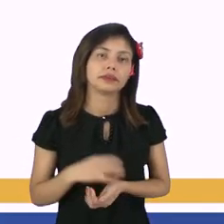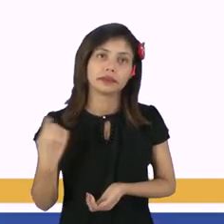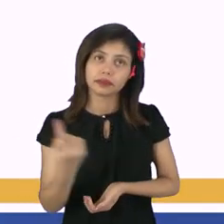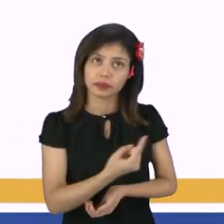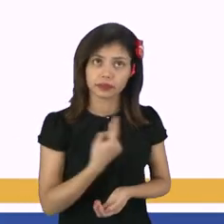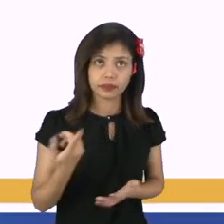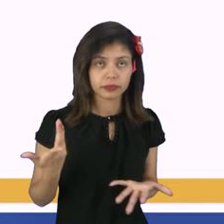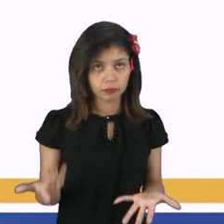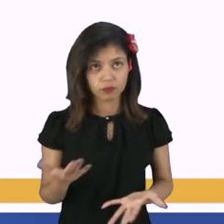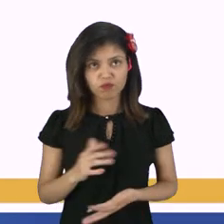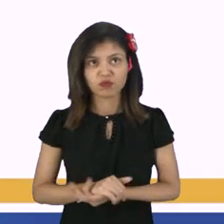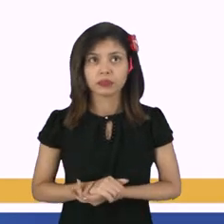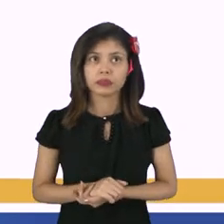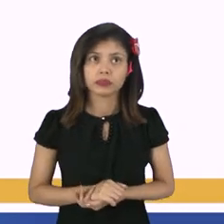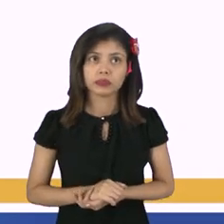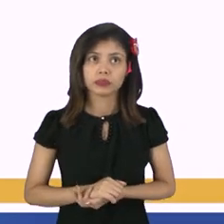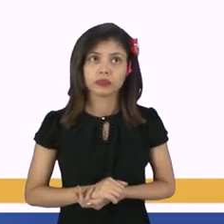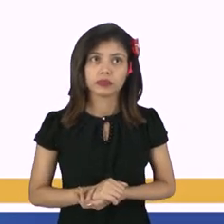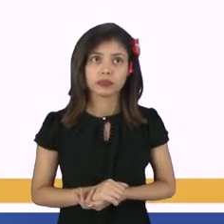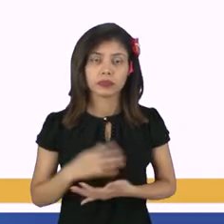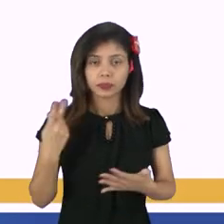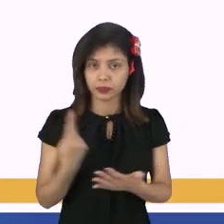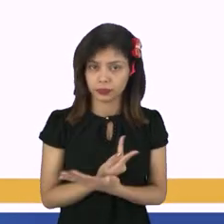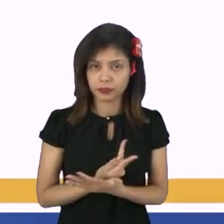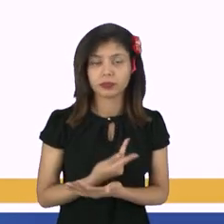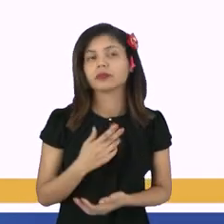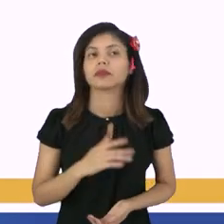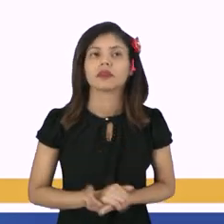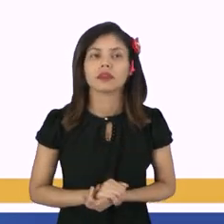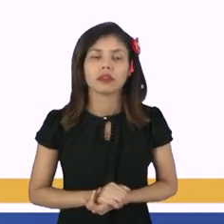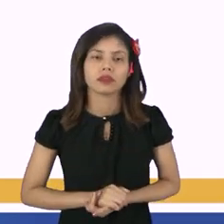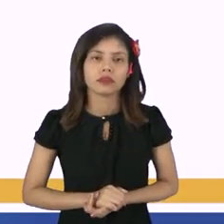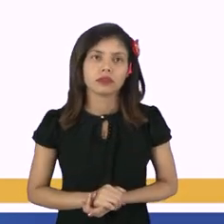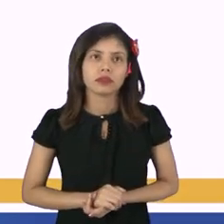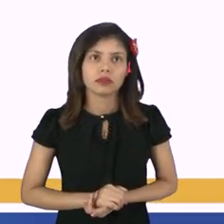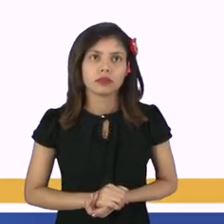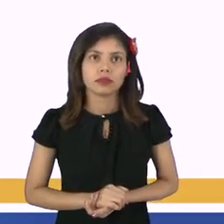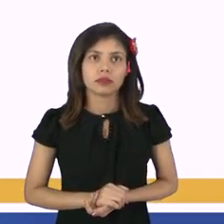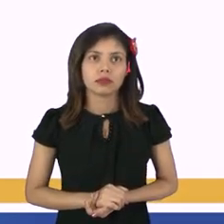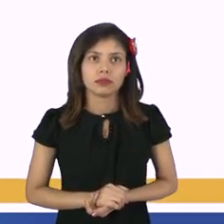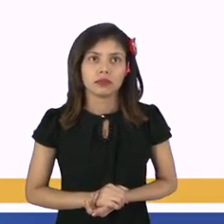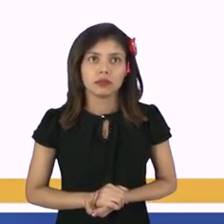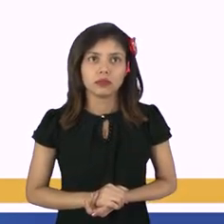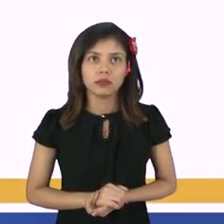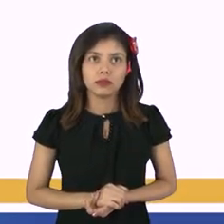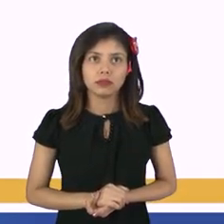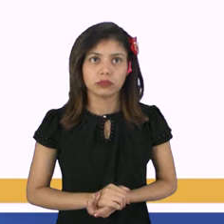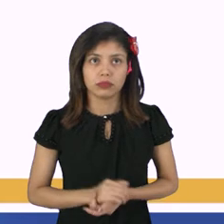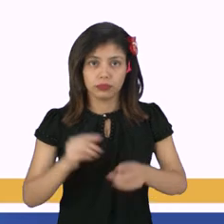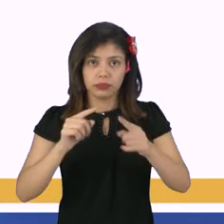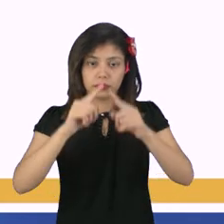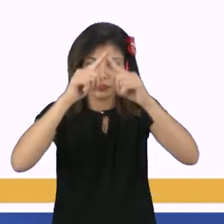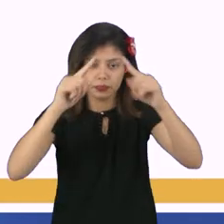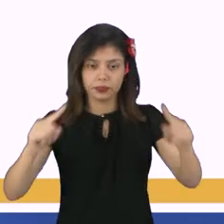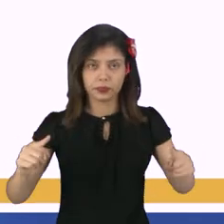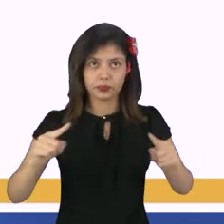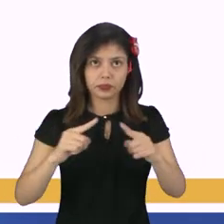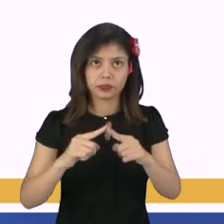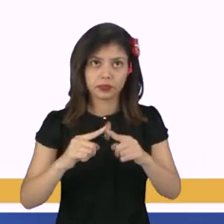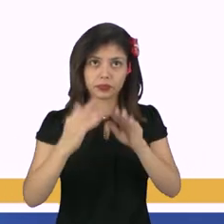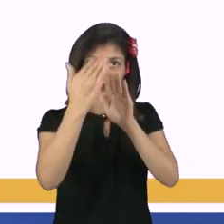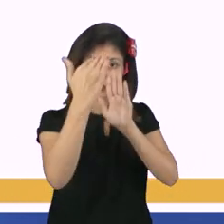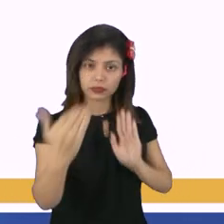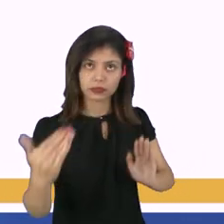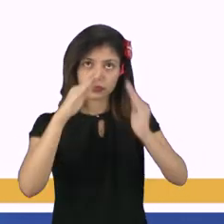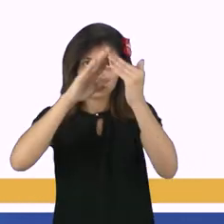que é um círculo portanto a letra D também estaria errada a letra B fala o seguinte dá uma pirâmide de base